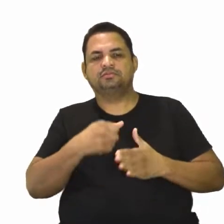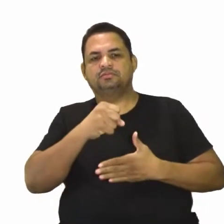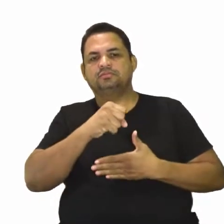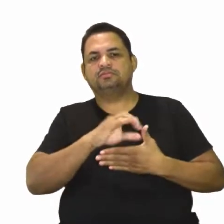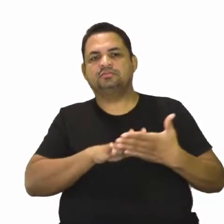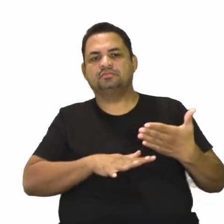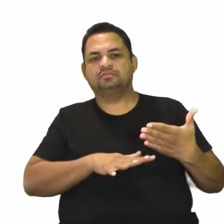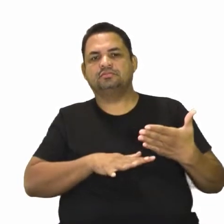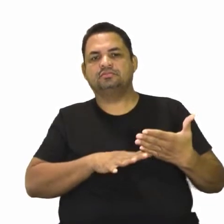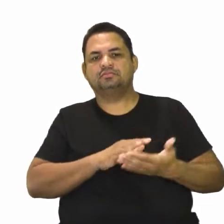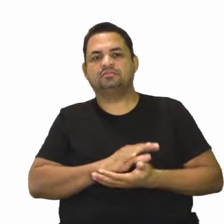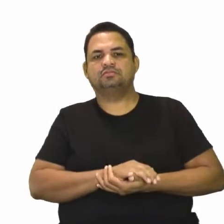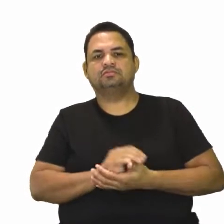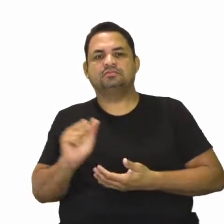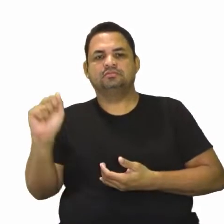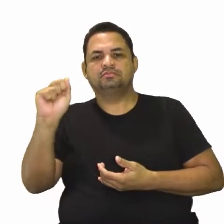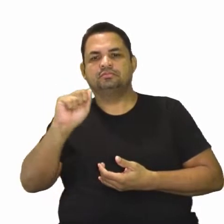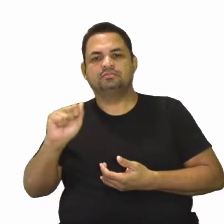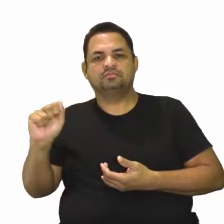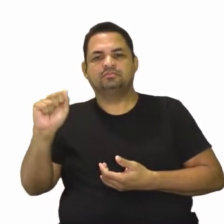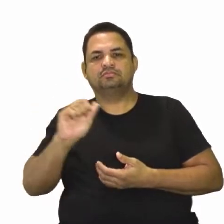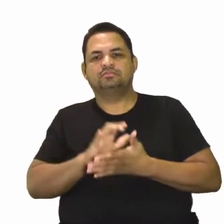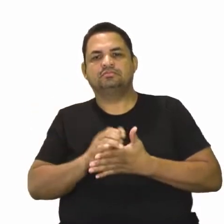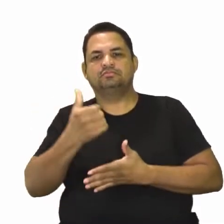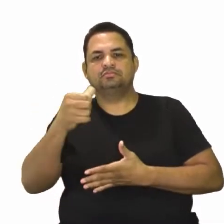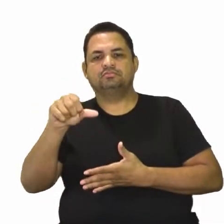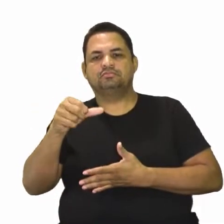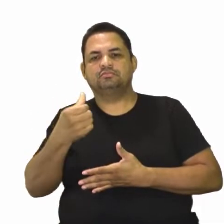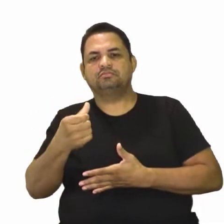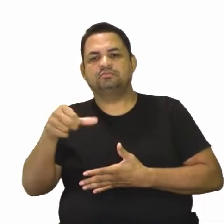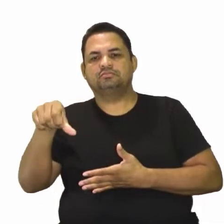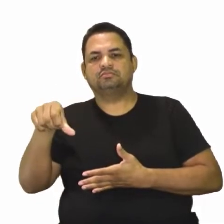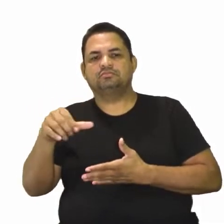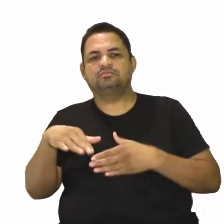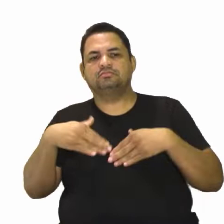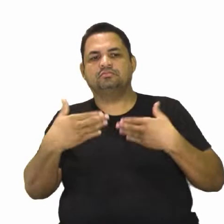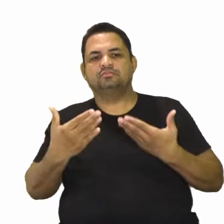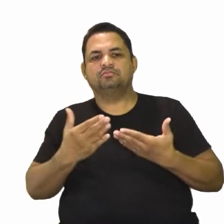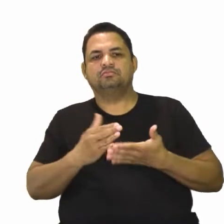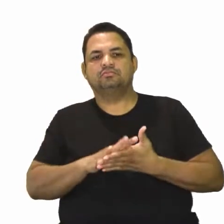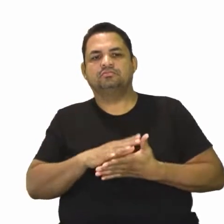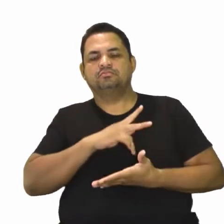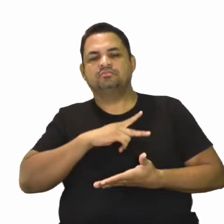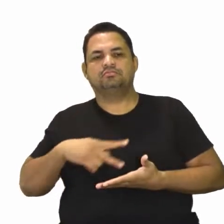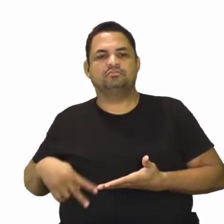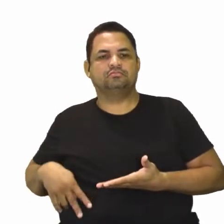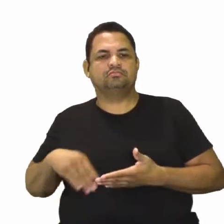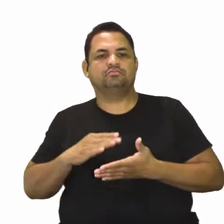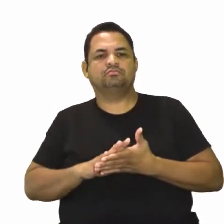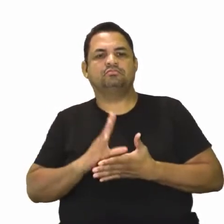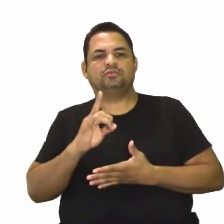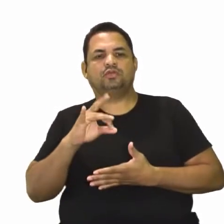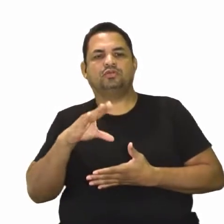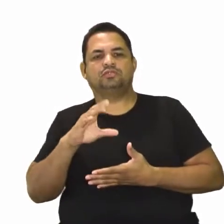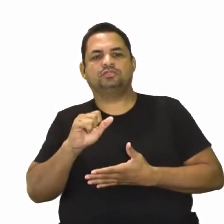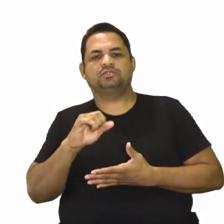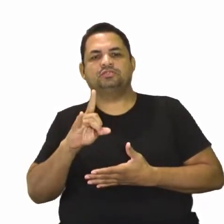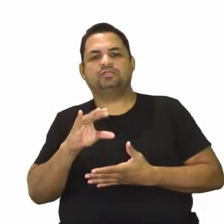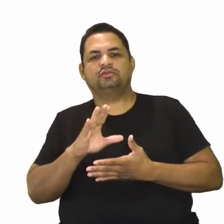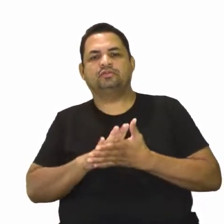atividade. Em agosto de 1969, quando o presidente Costa e Silva adoeceu,